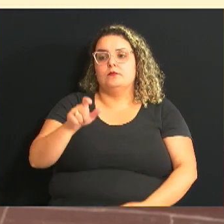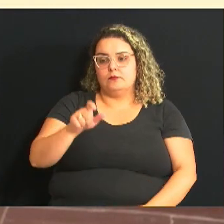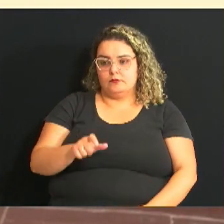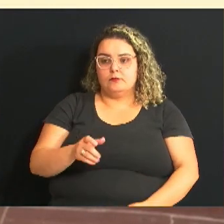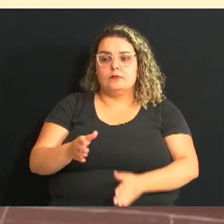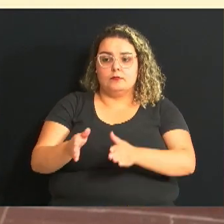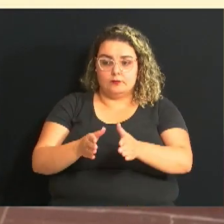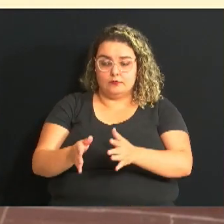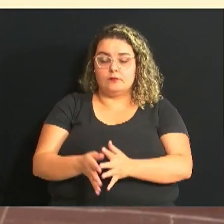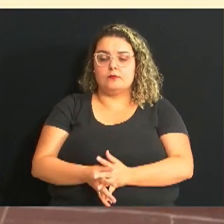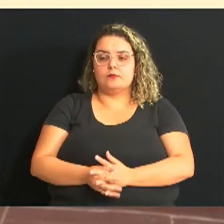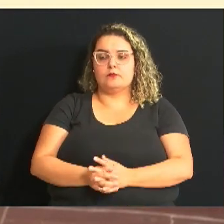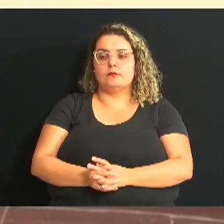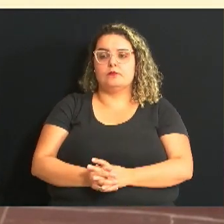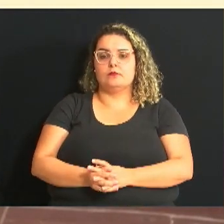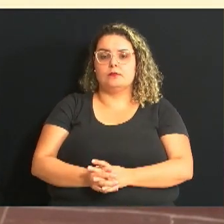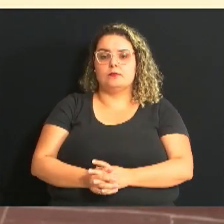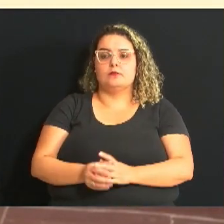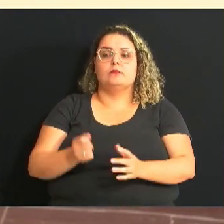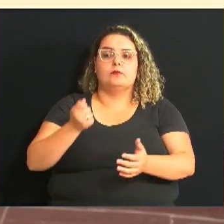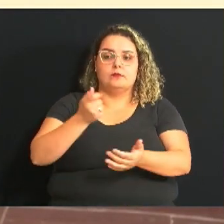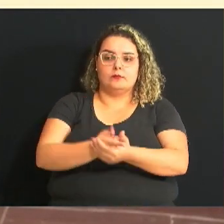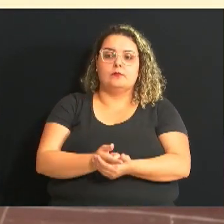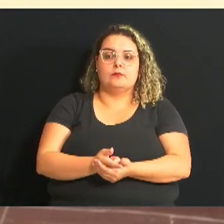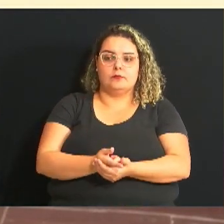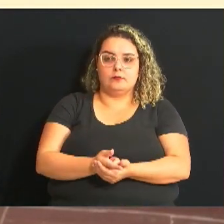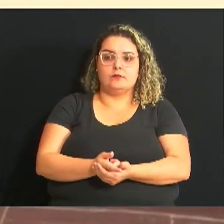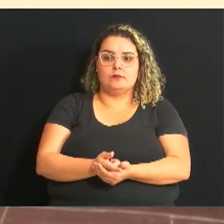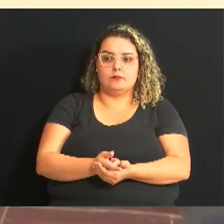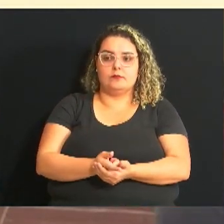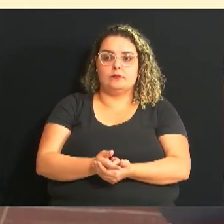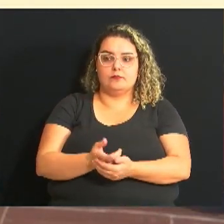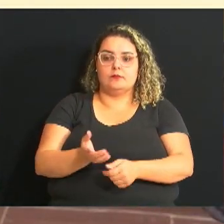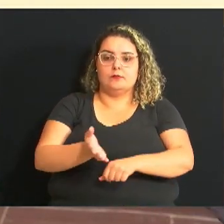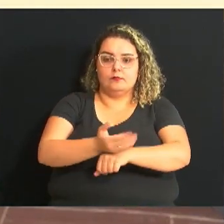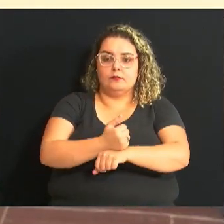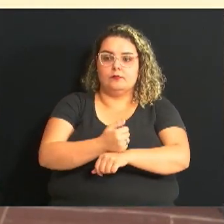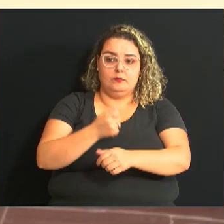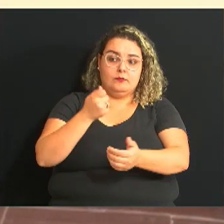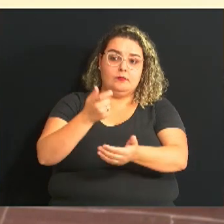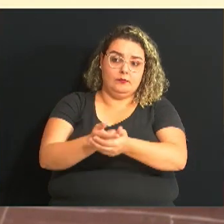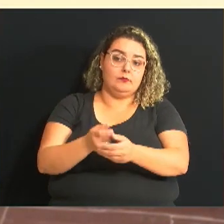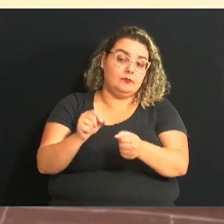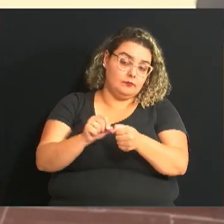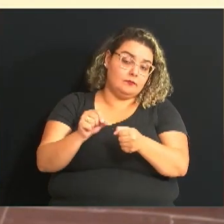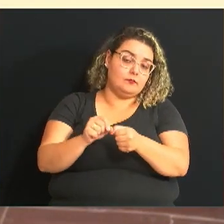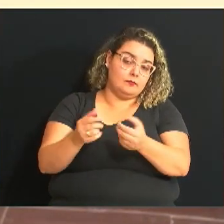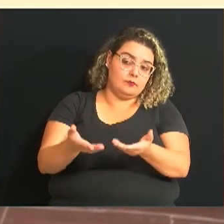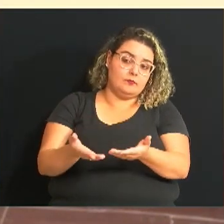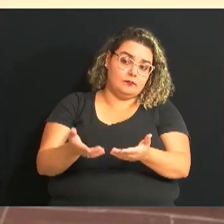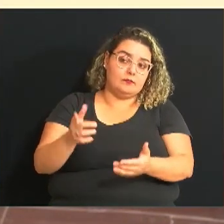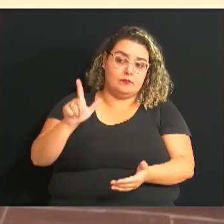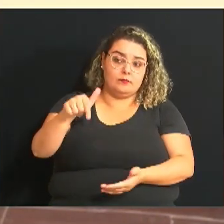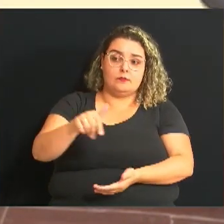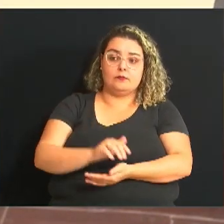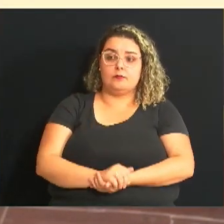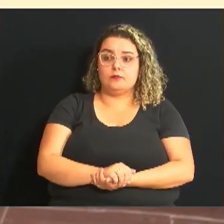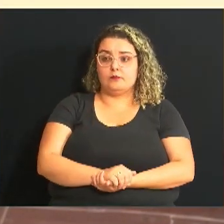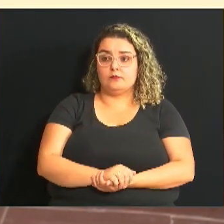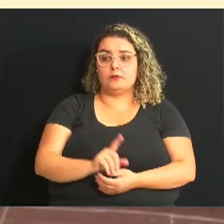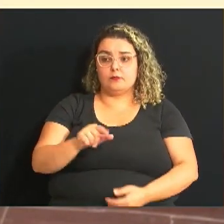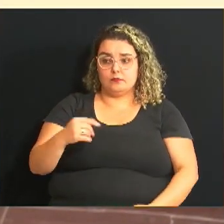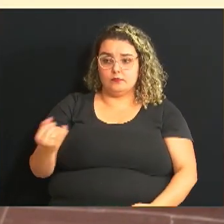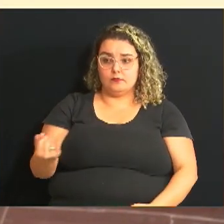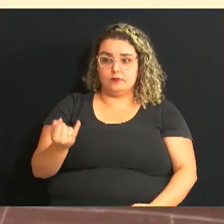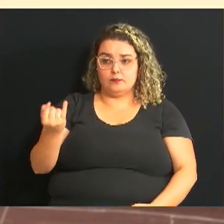momento, né, tá pagando, mas ela está adiantando o pagamento que ela teria que fazer logo depois, né? Então, é importante